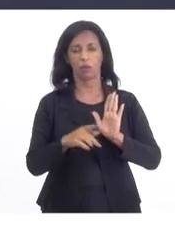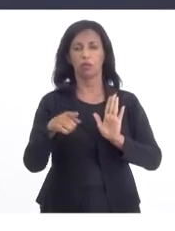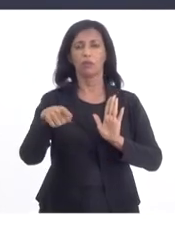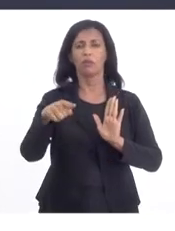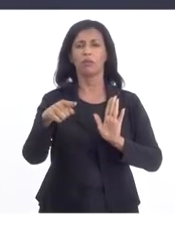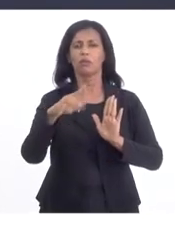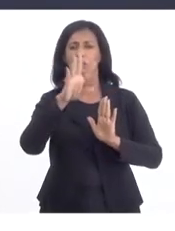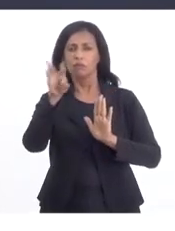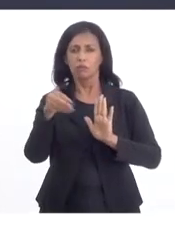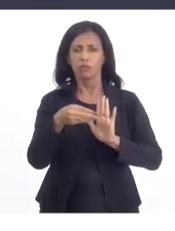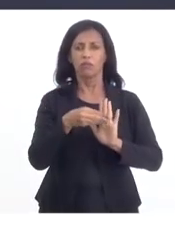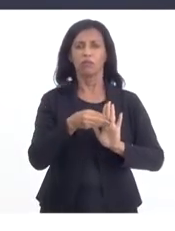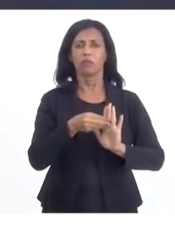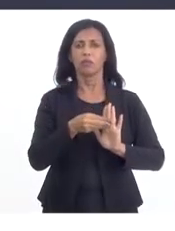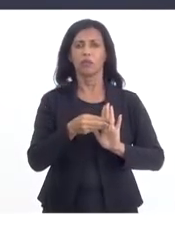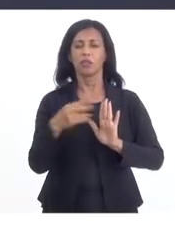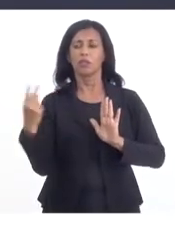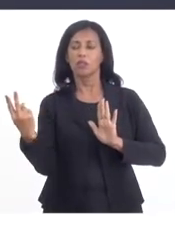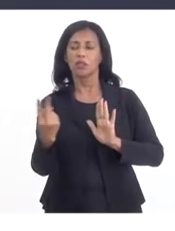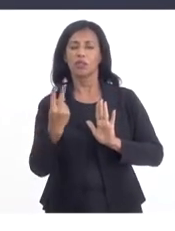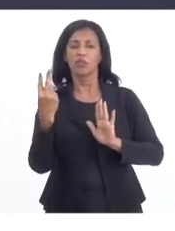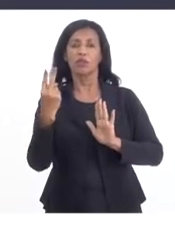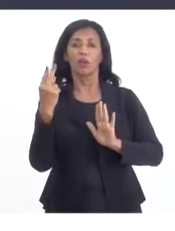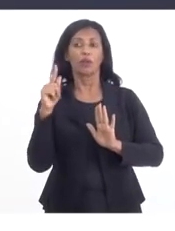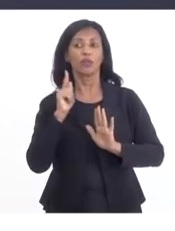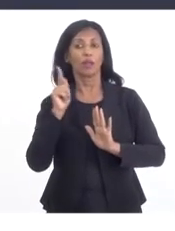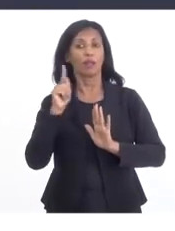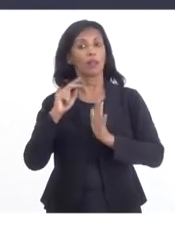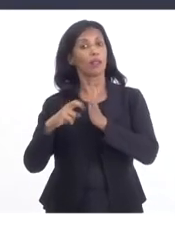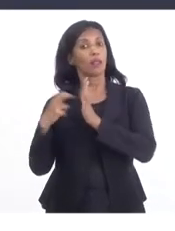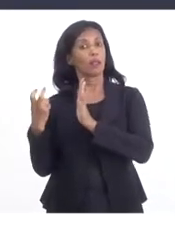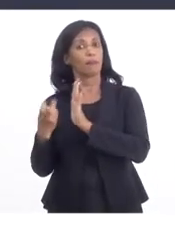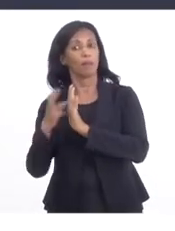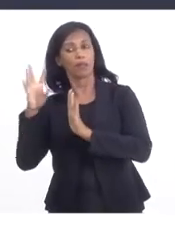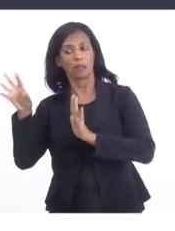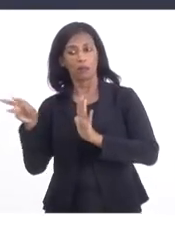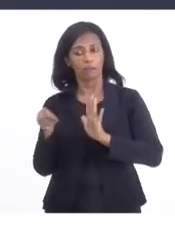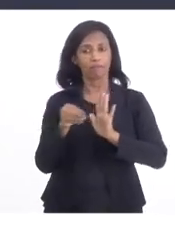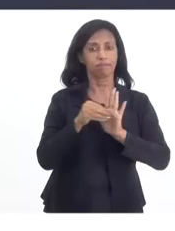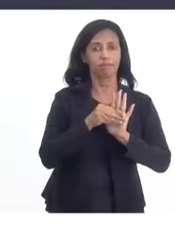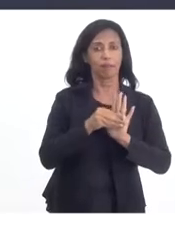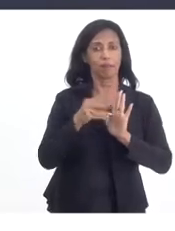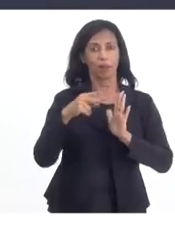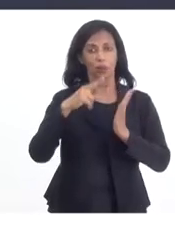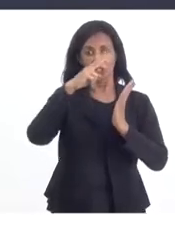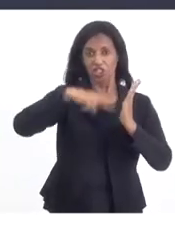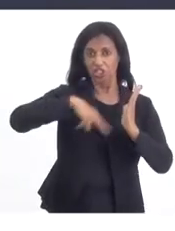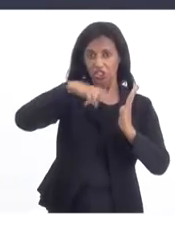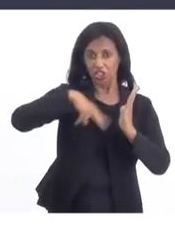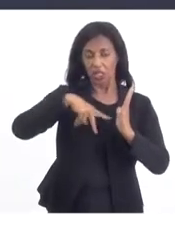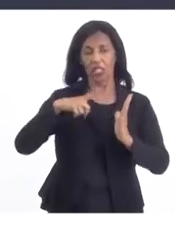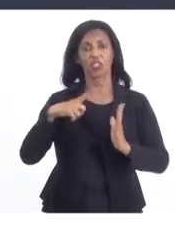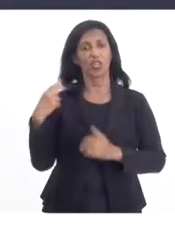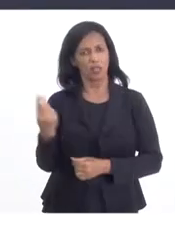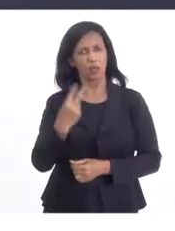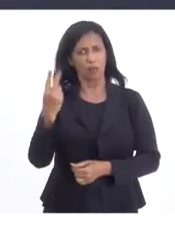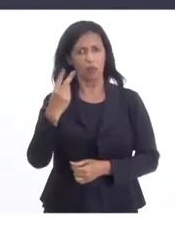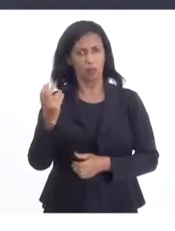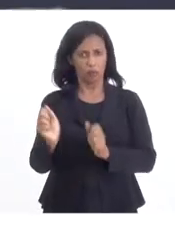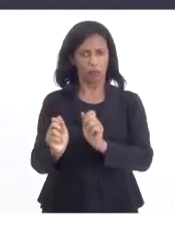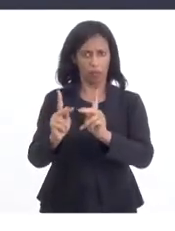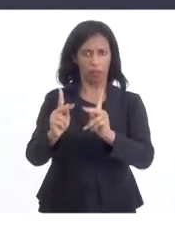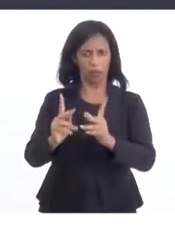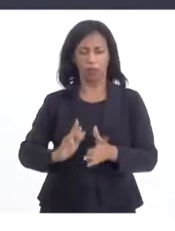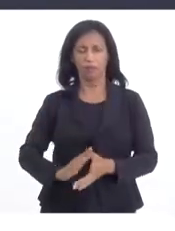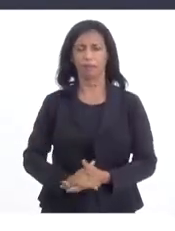Excelência incluir esses valores que estão lá na emenda, para quando a gente lê no plenário, já tem os valores. Está aprovado. Está aprovado? Ok.